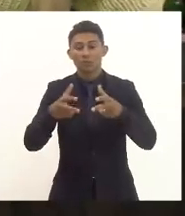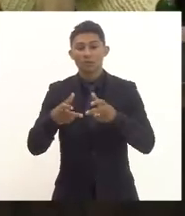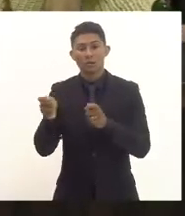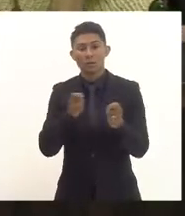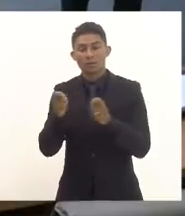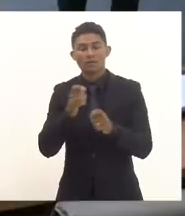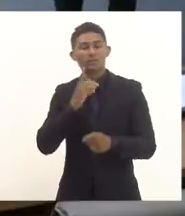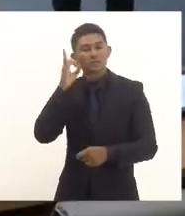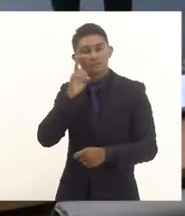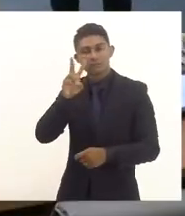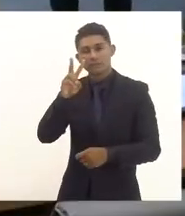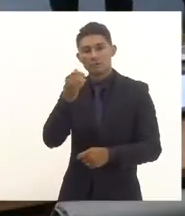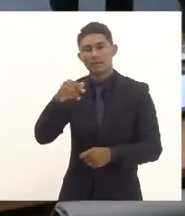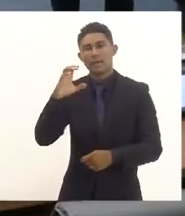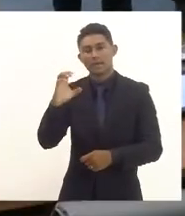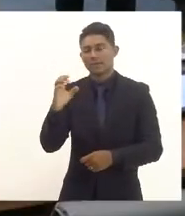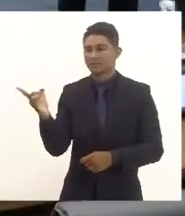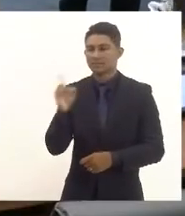Carneiro